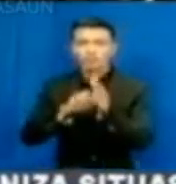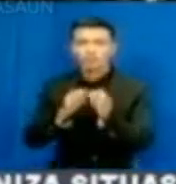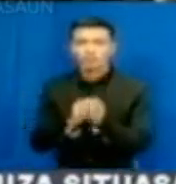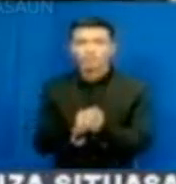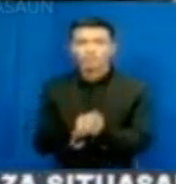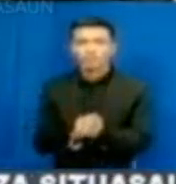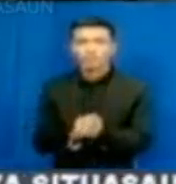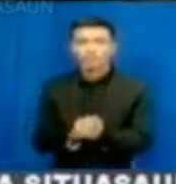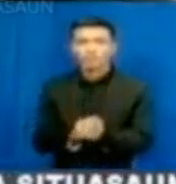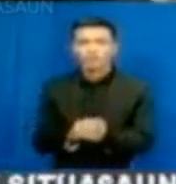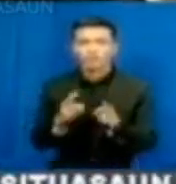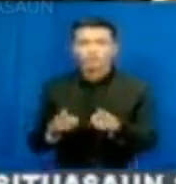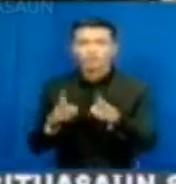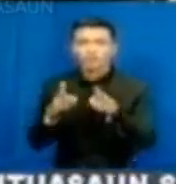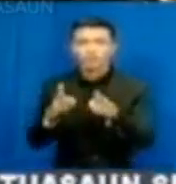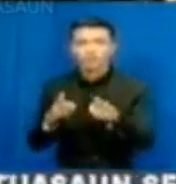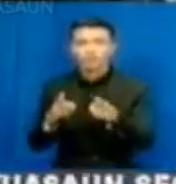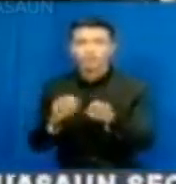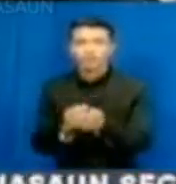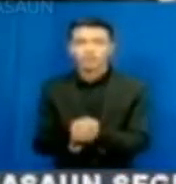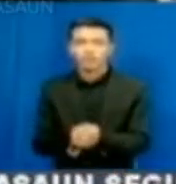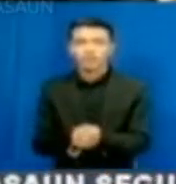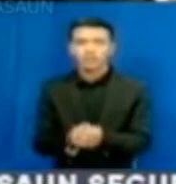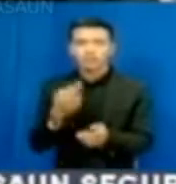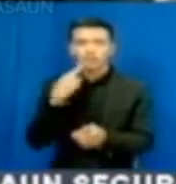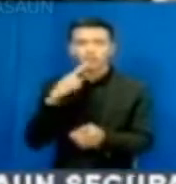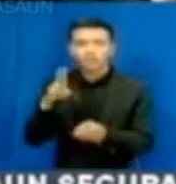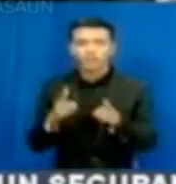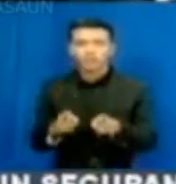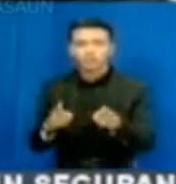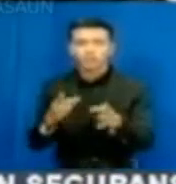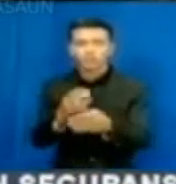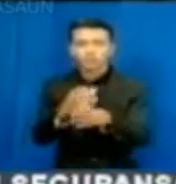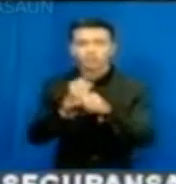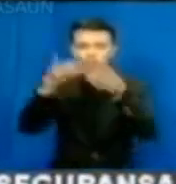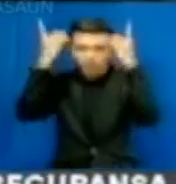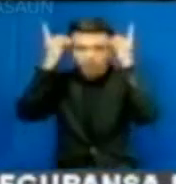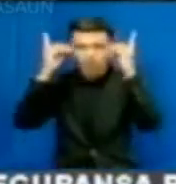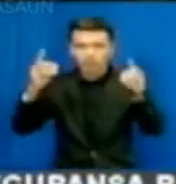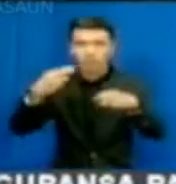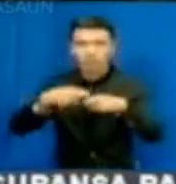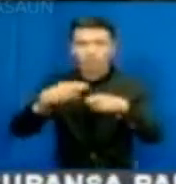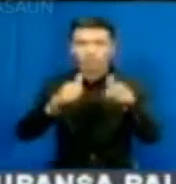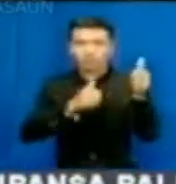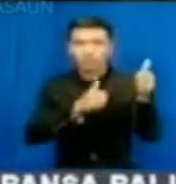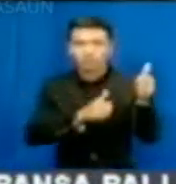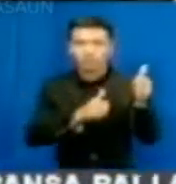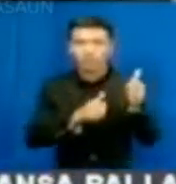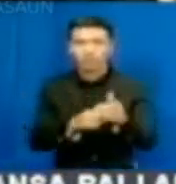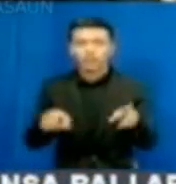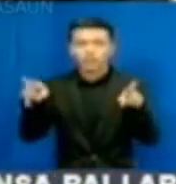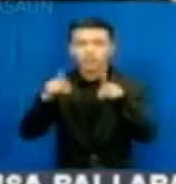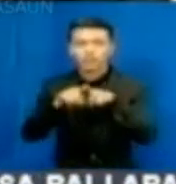Ratelai. A tu responsabiliza la lais, a tu responde la lais, no fonte medida rigoroso, tuir exigência nessa